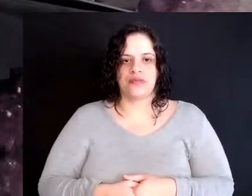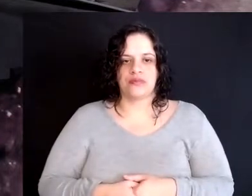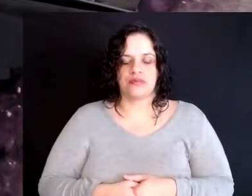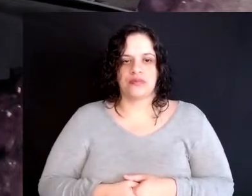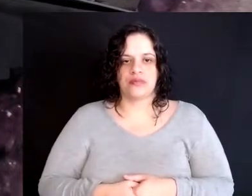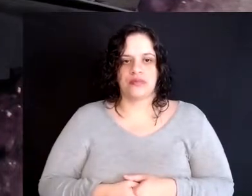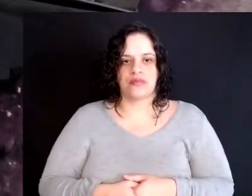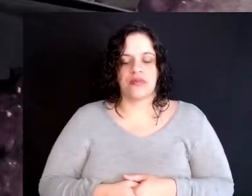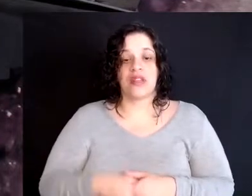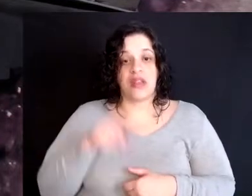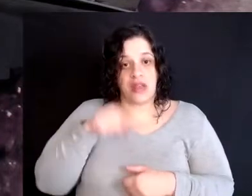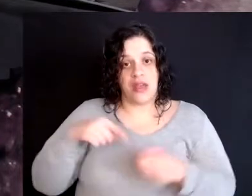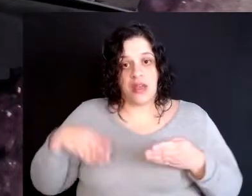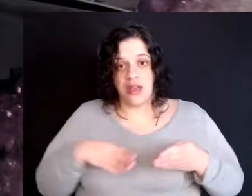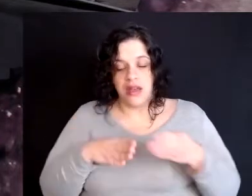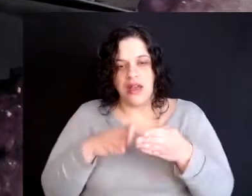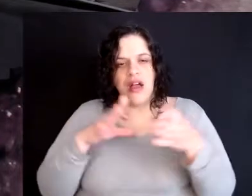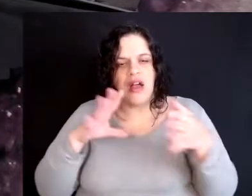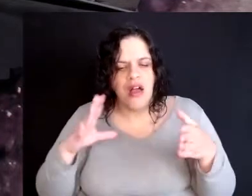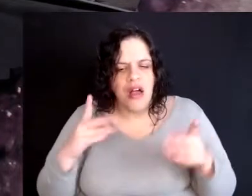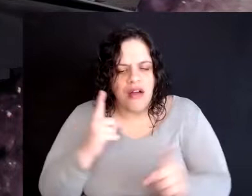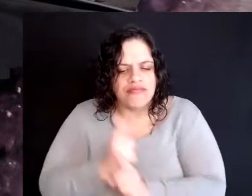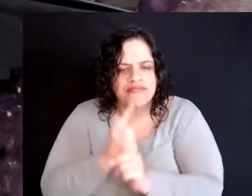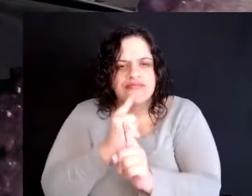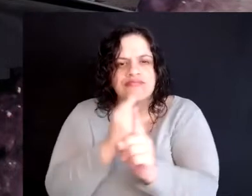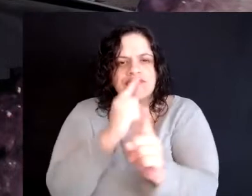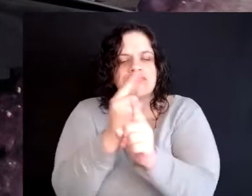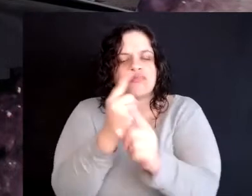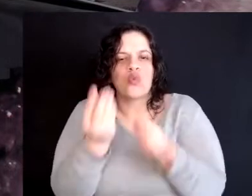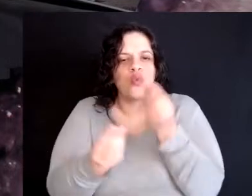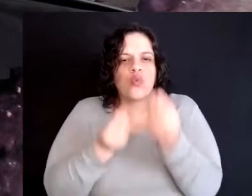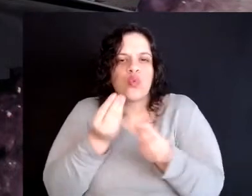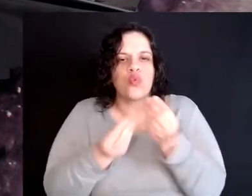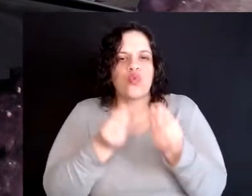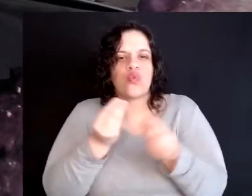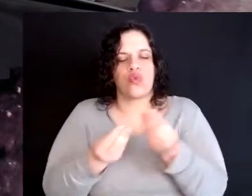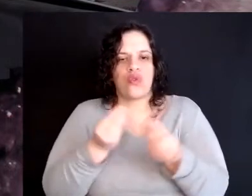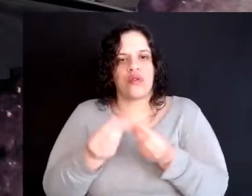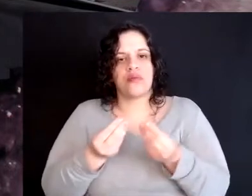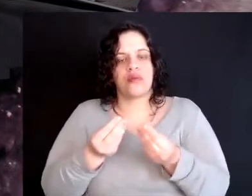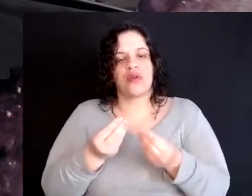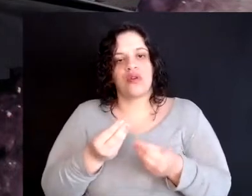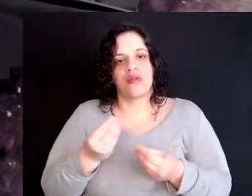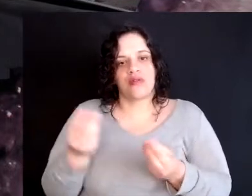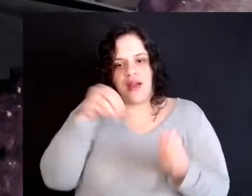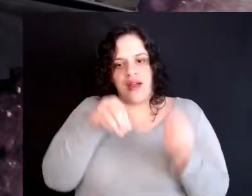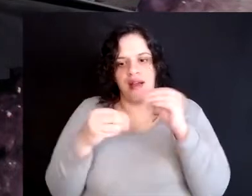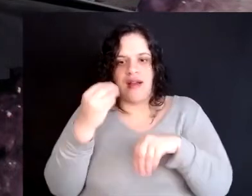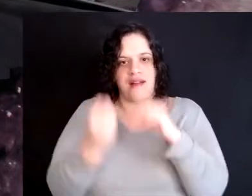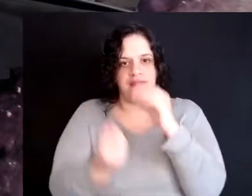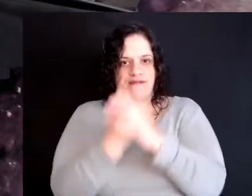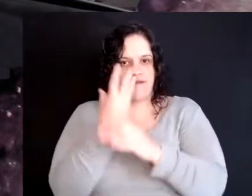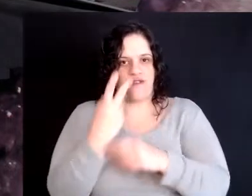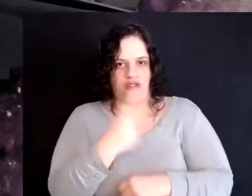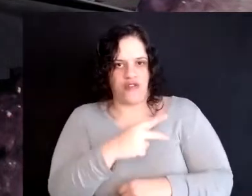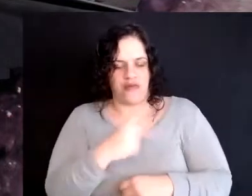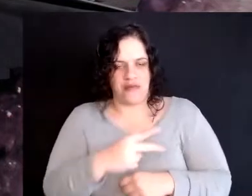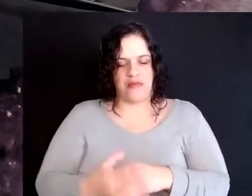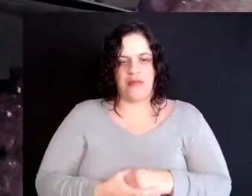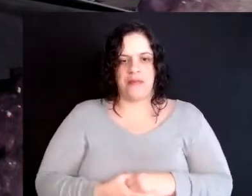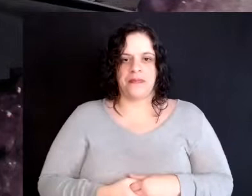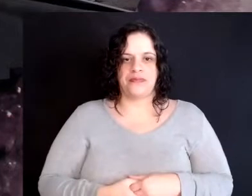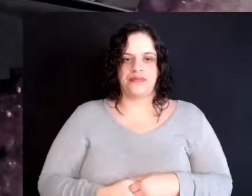Vamos seguir a jornada de Grégora e descobrir um pouco mais sobre a sua formação.